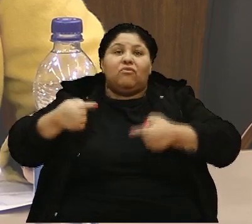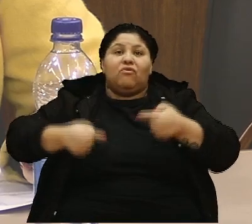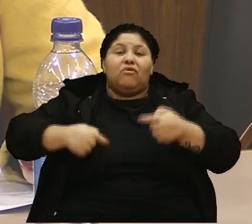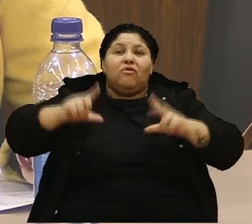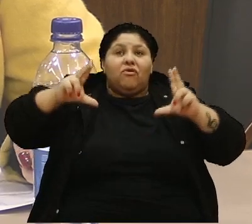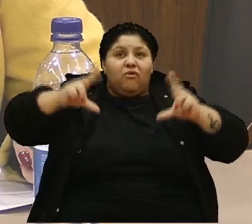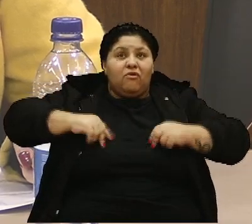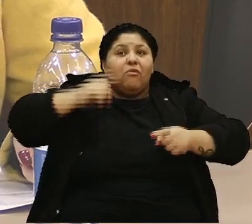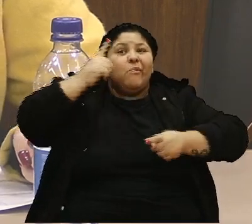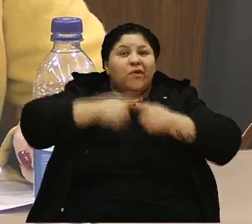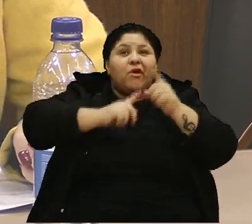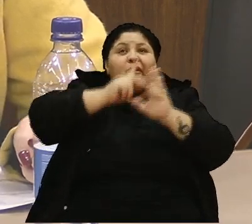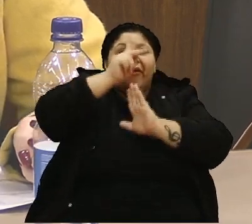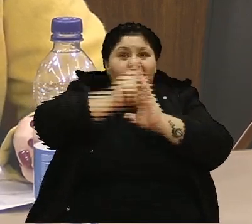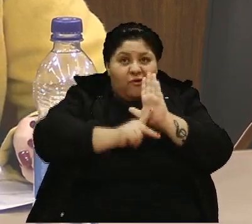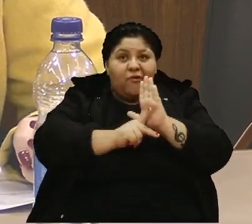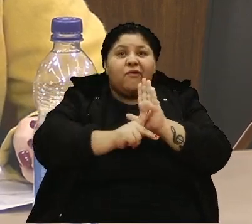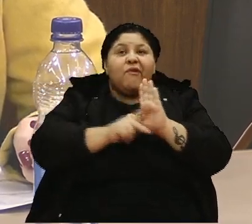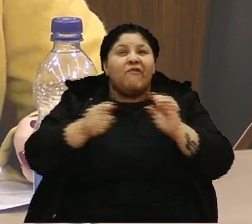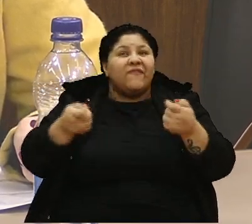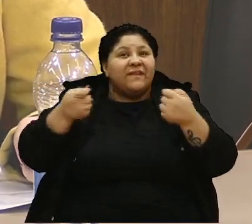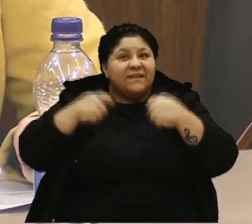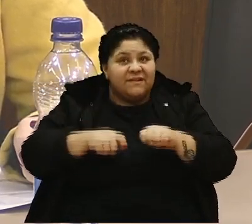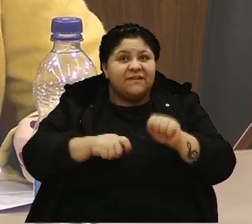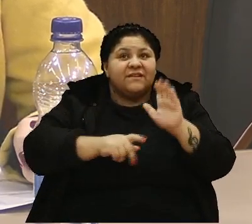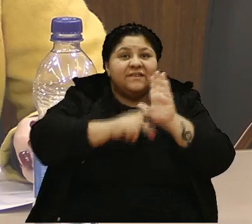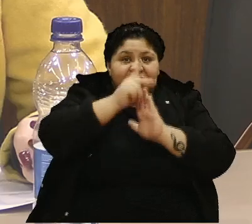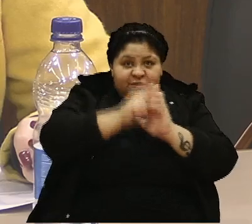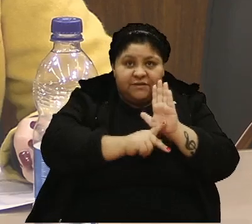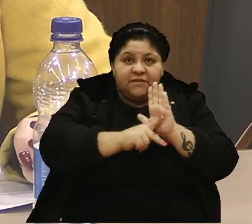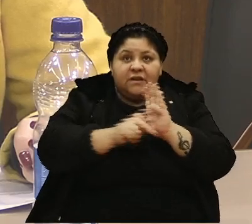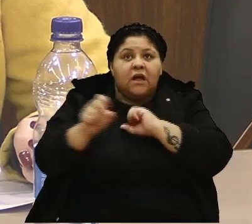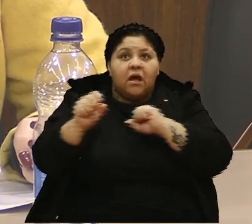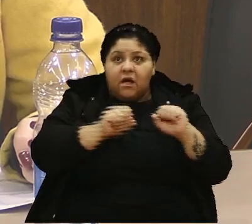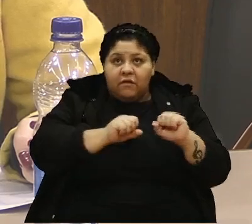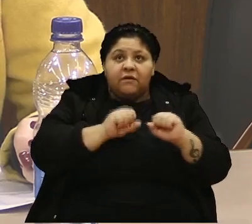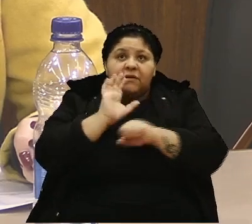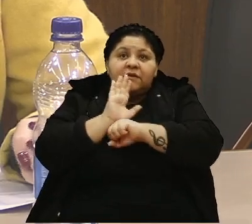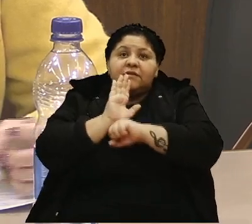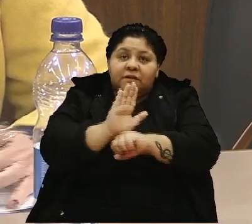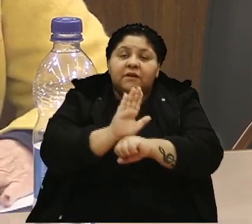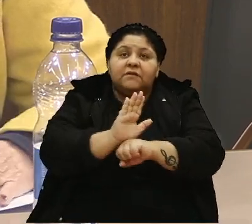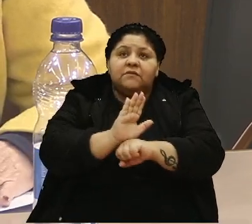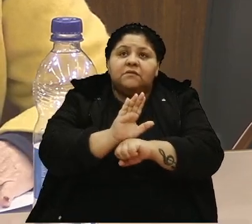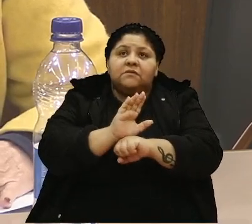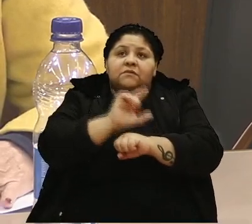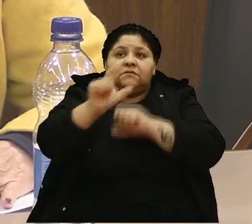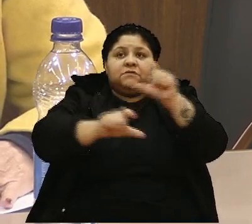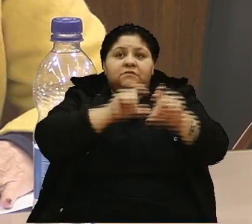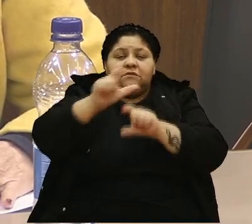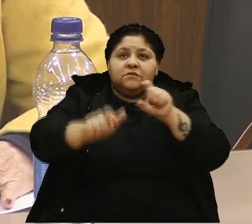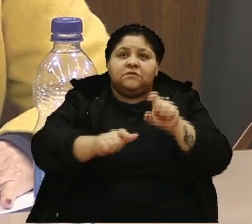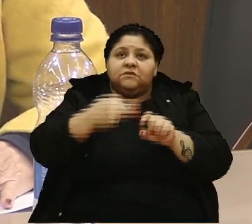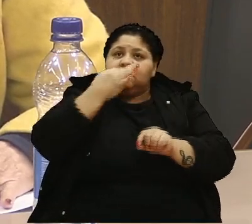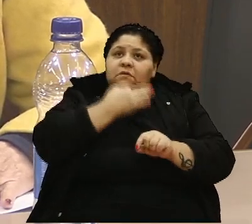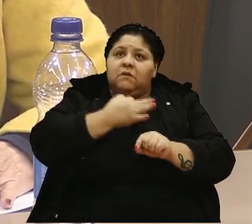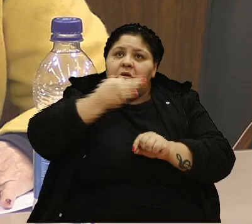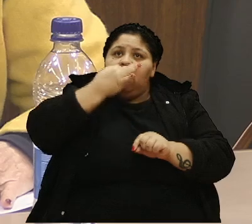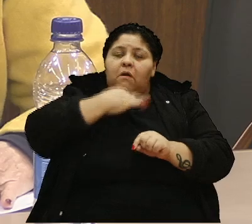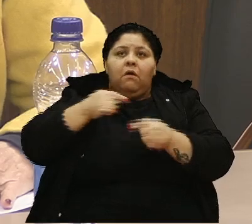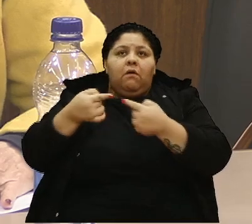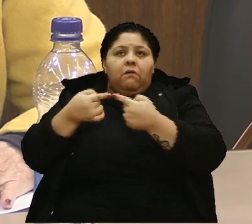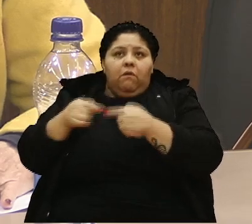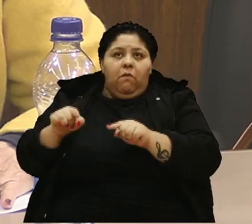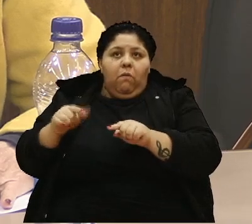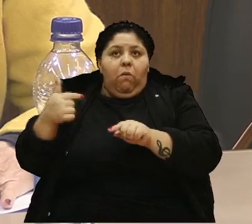projeto que precisa, é um projeto necessário, é um projeto que, de fato, pode ajudar muitas pessoas aqui no nosso município.